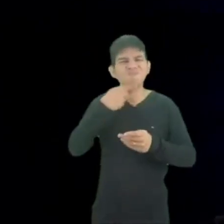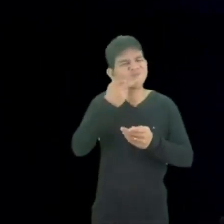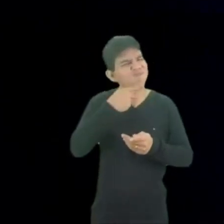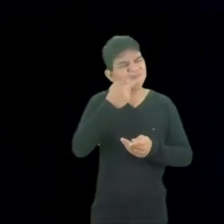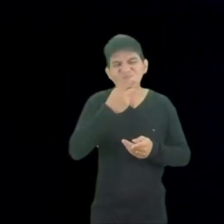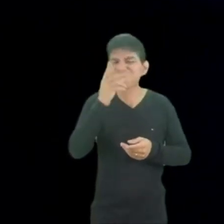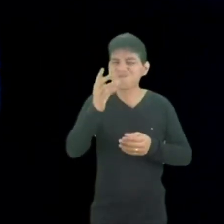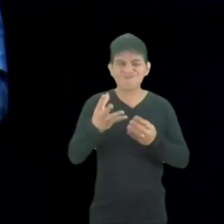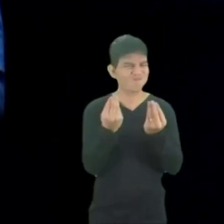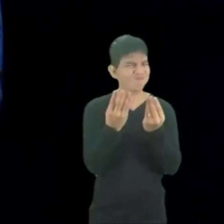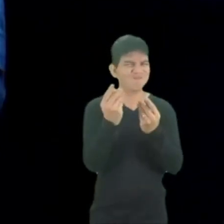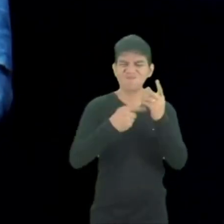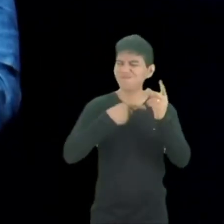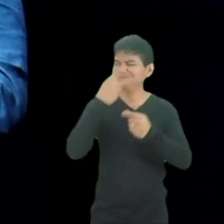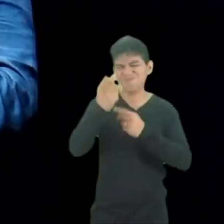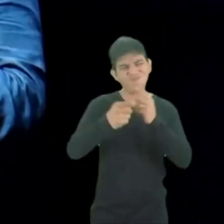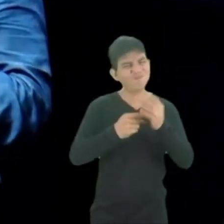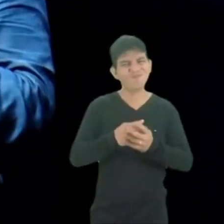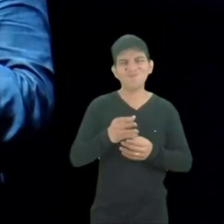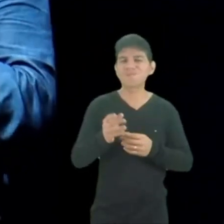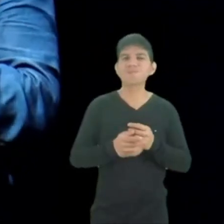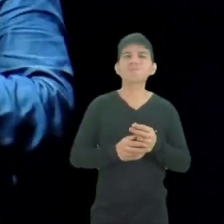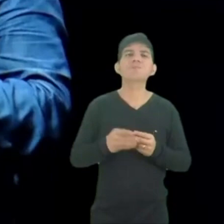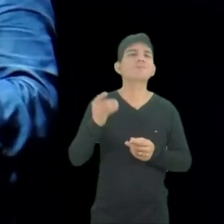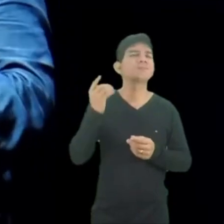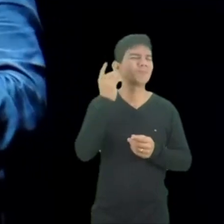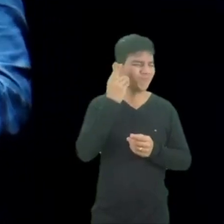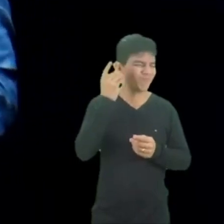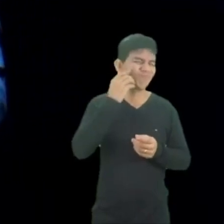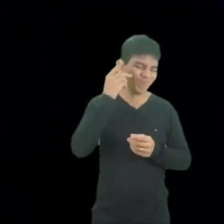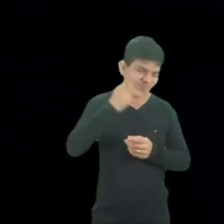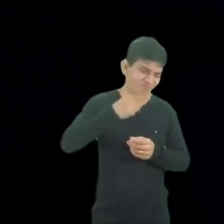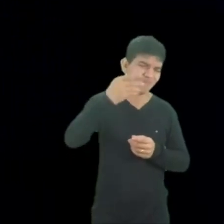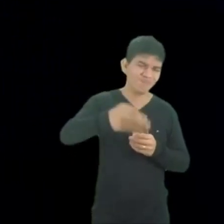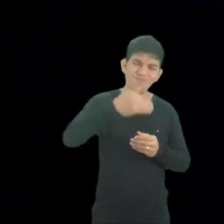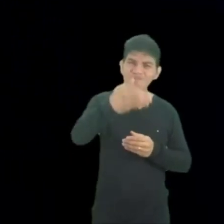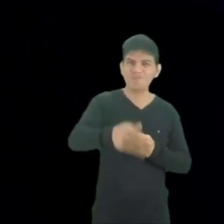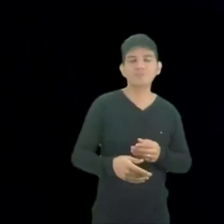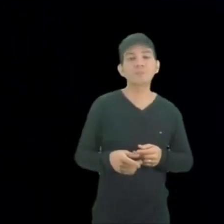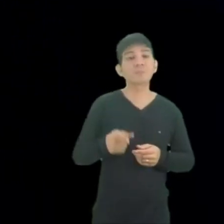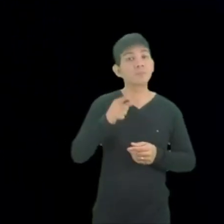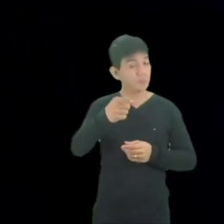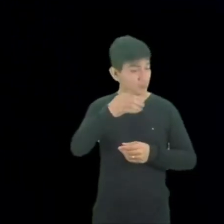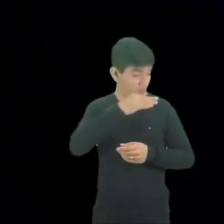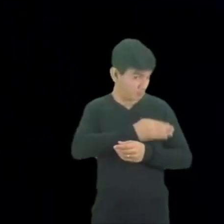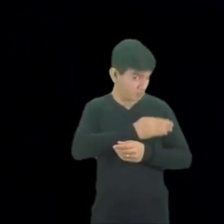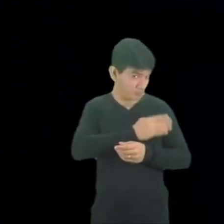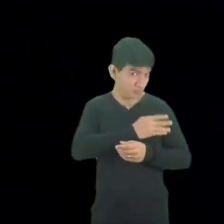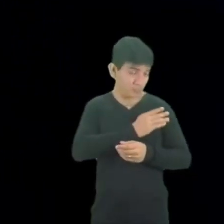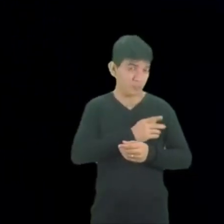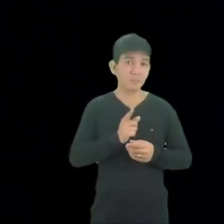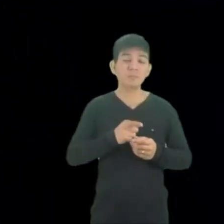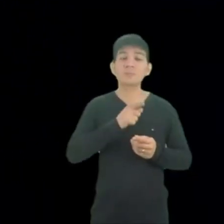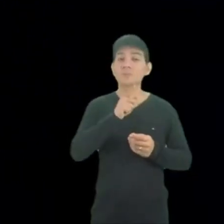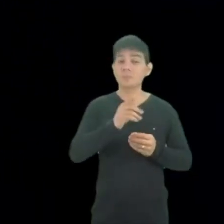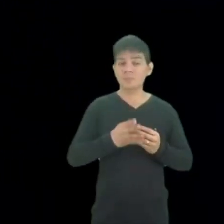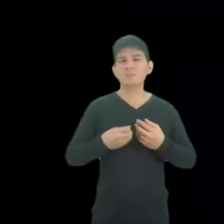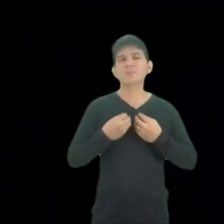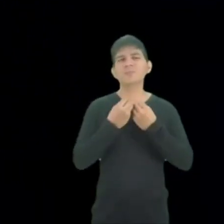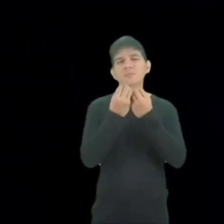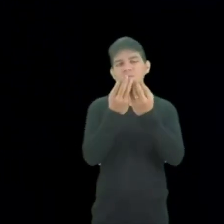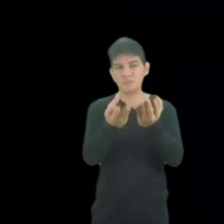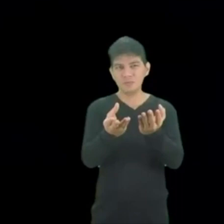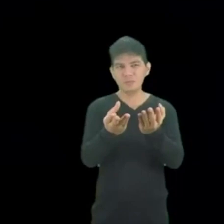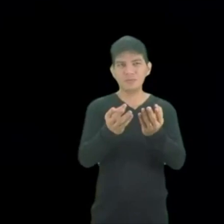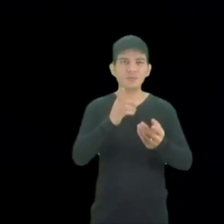muitas e muitas vezes. E se isso estiver no seu coração, você vai conseguir transmitir para o coração do seu